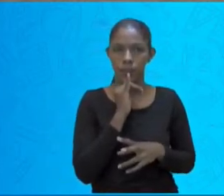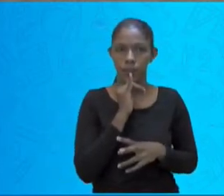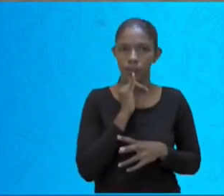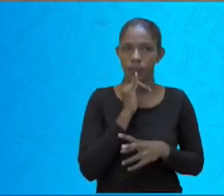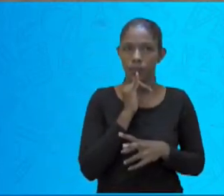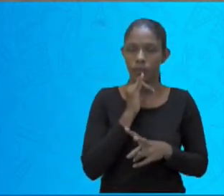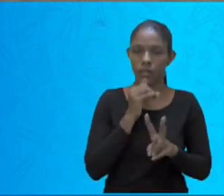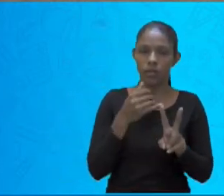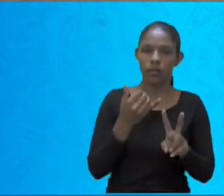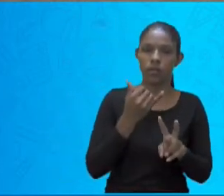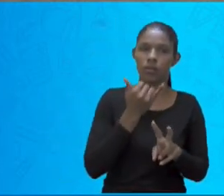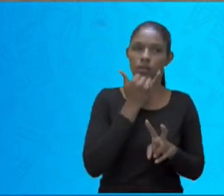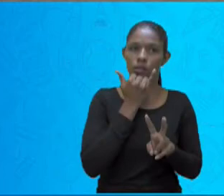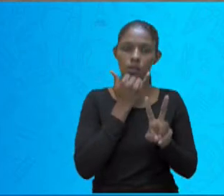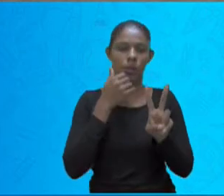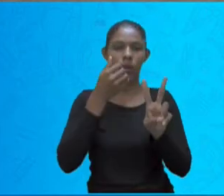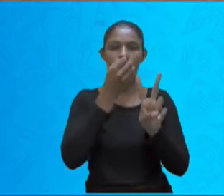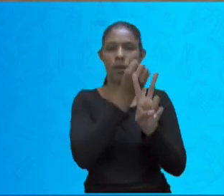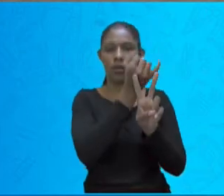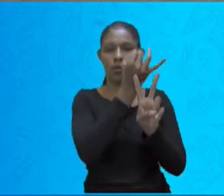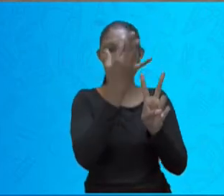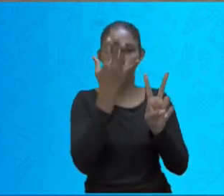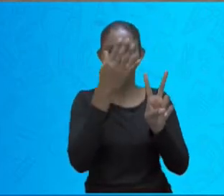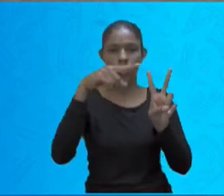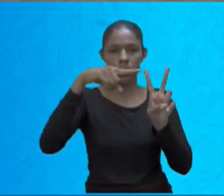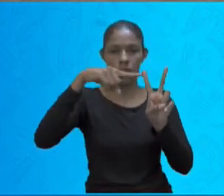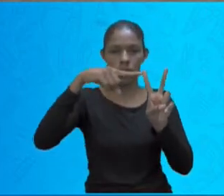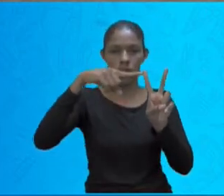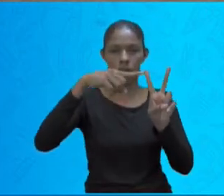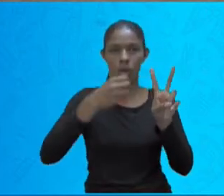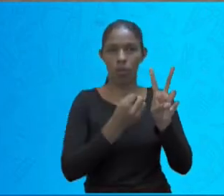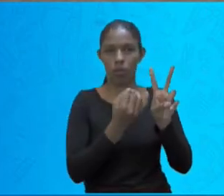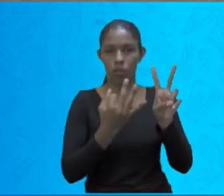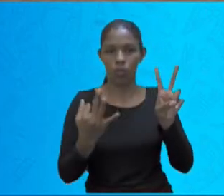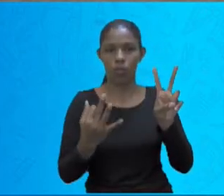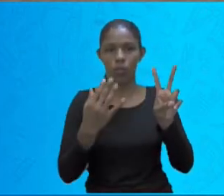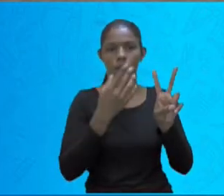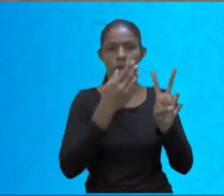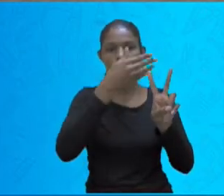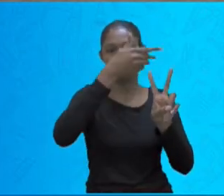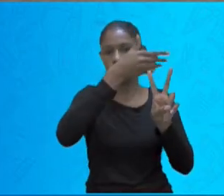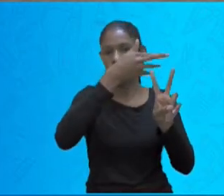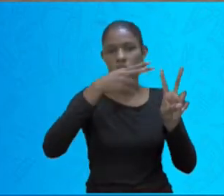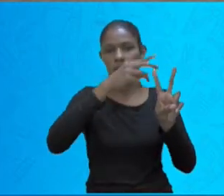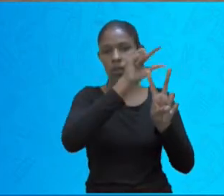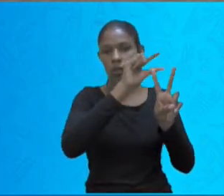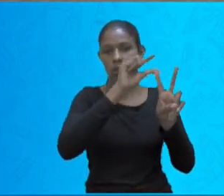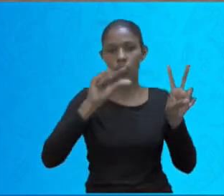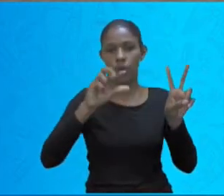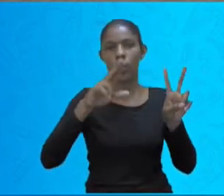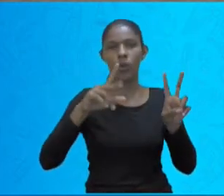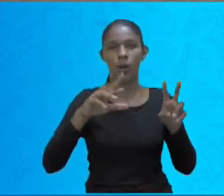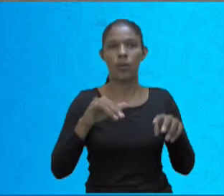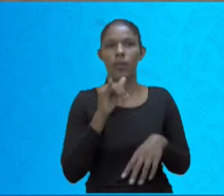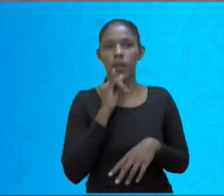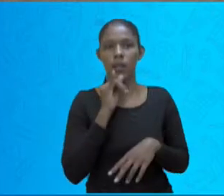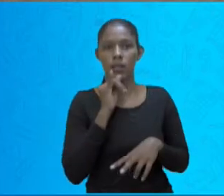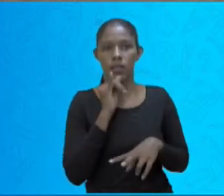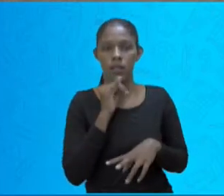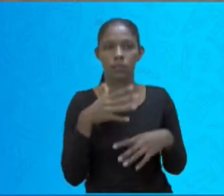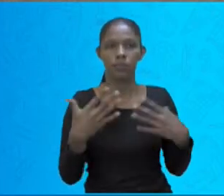dividindo 9 por 3 e dividindo 3 por 3, eu vou ter 9 dividido por 3,